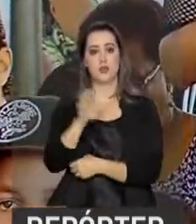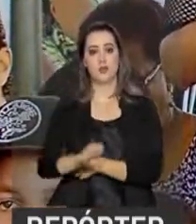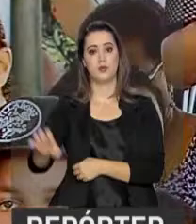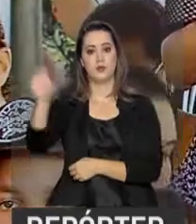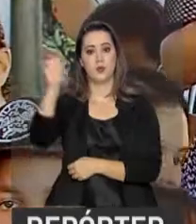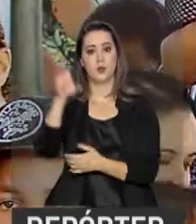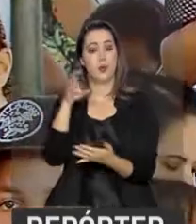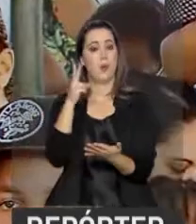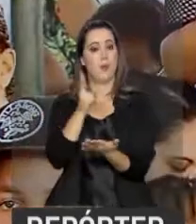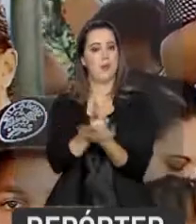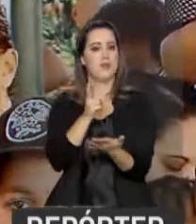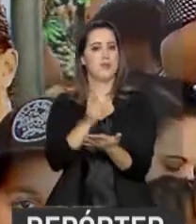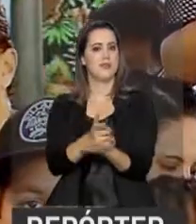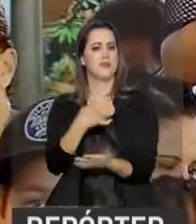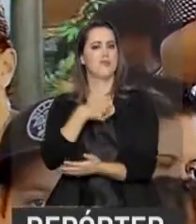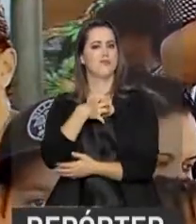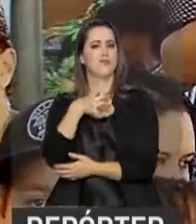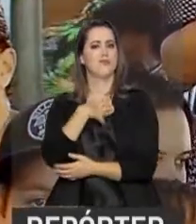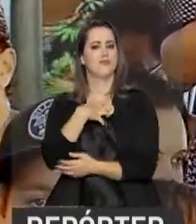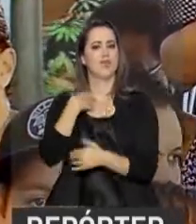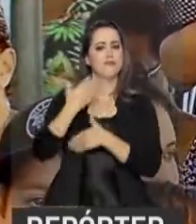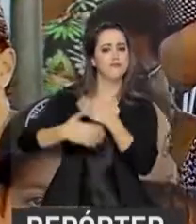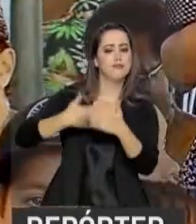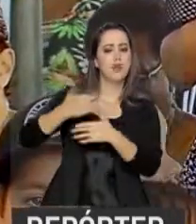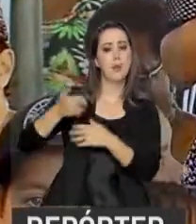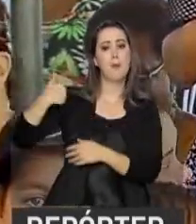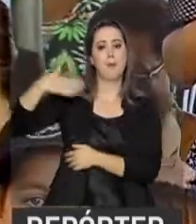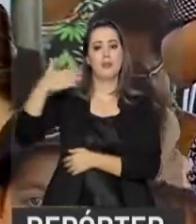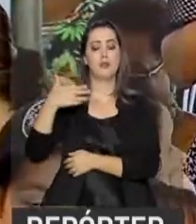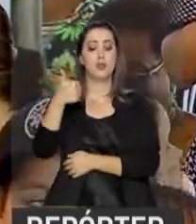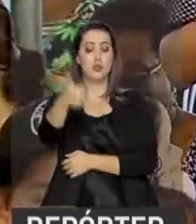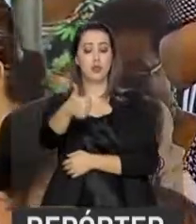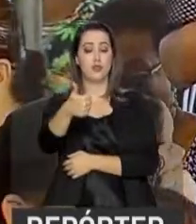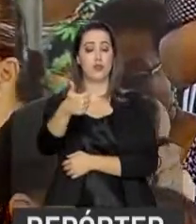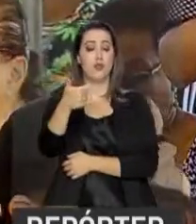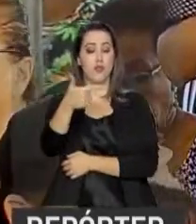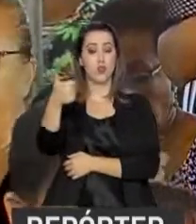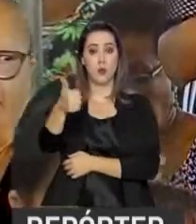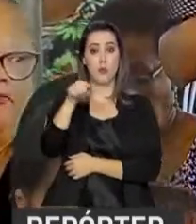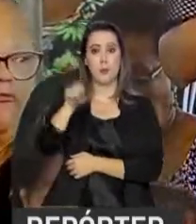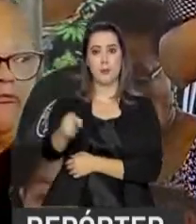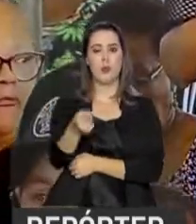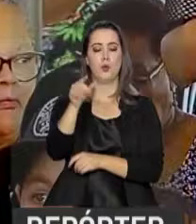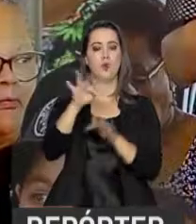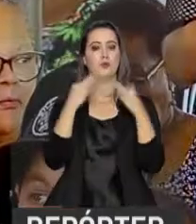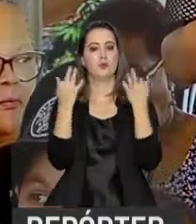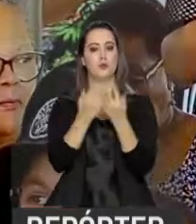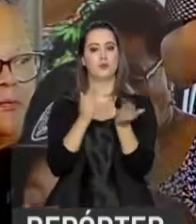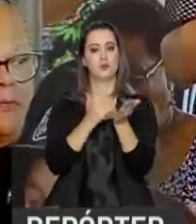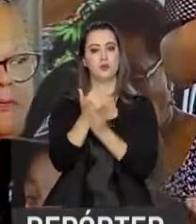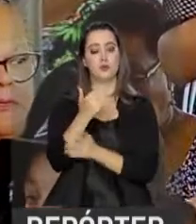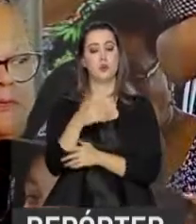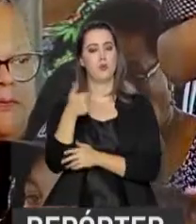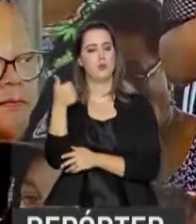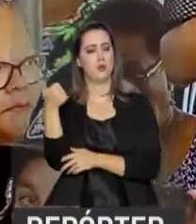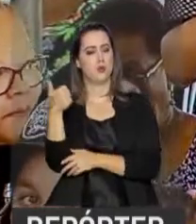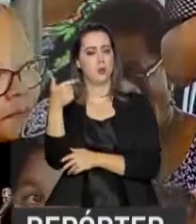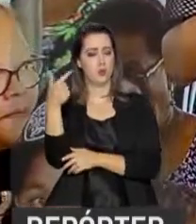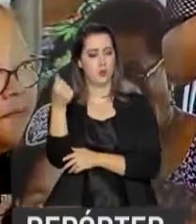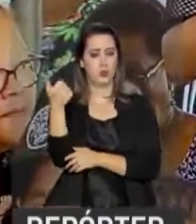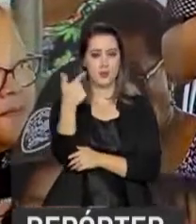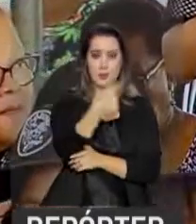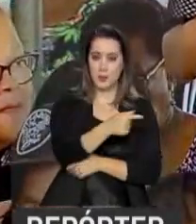o mesmo sentimento está sendo compartilhado por mais de 21 mil famílias. E desde o início de 2017,